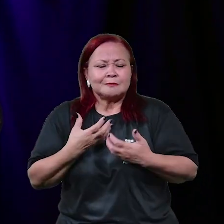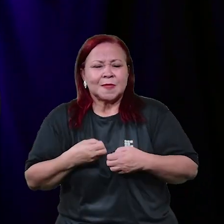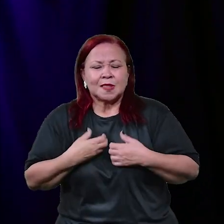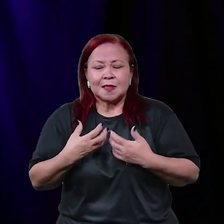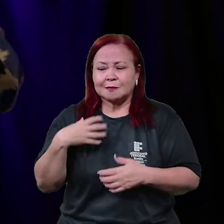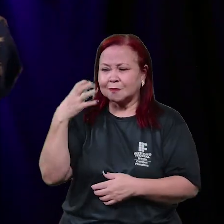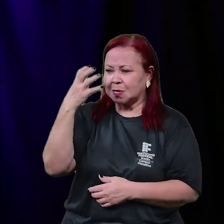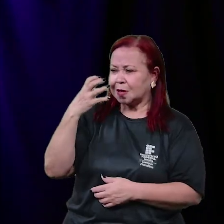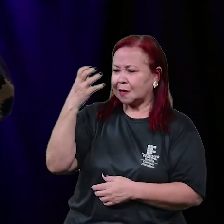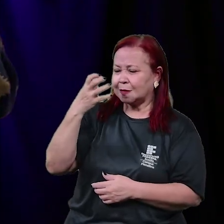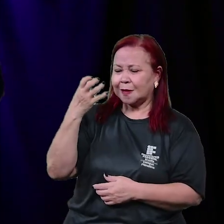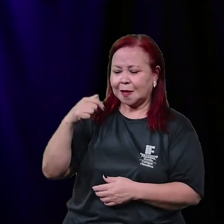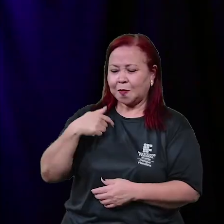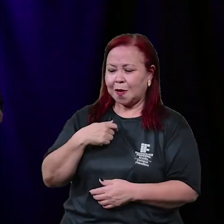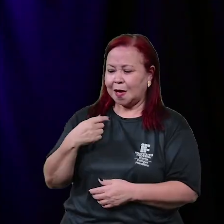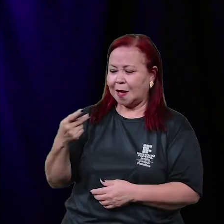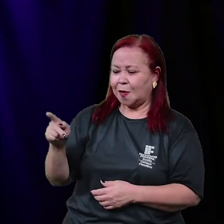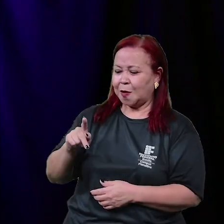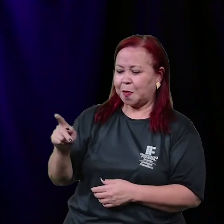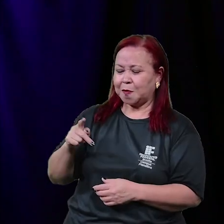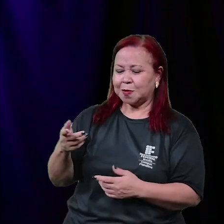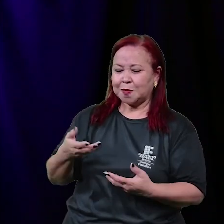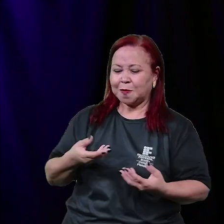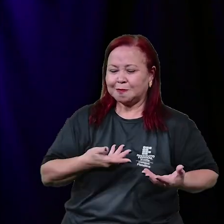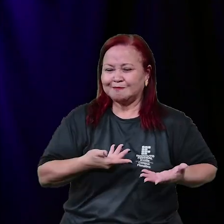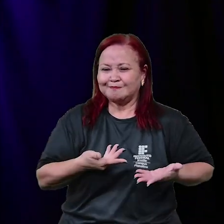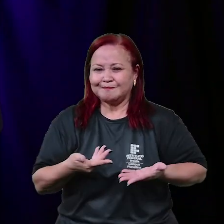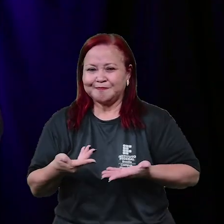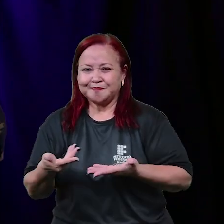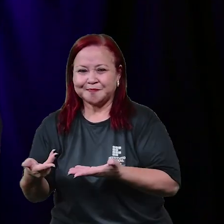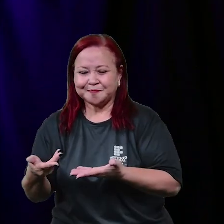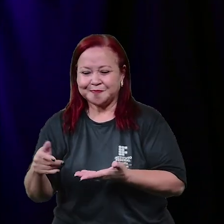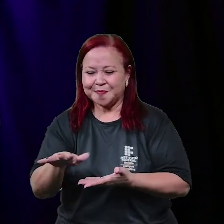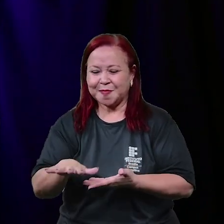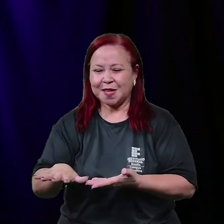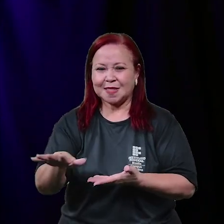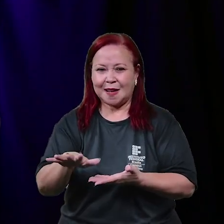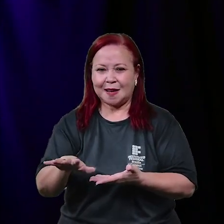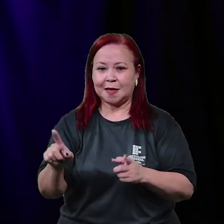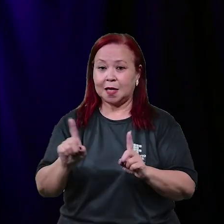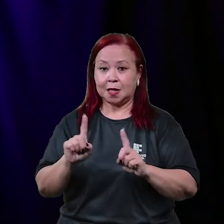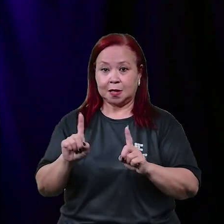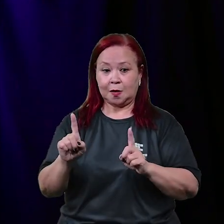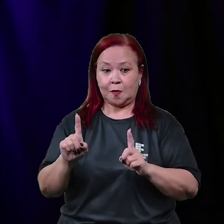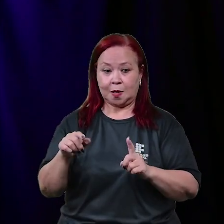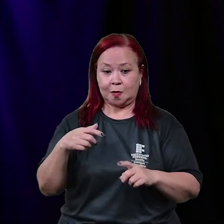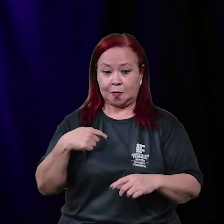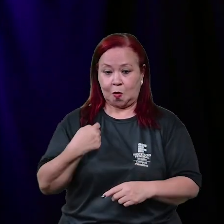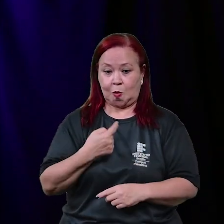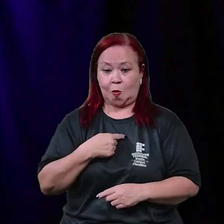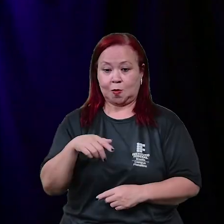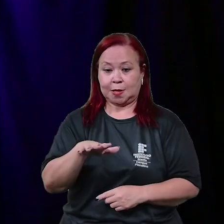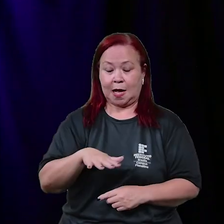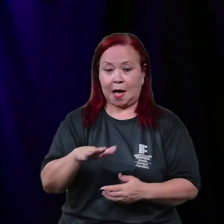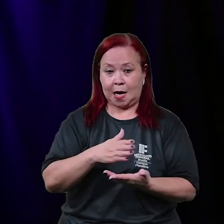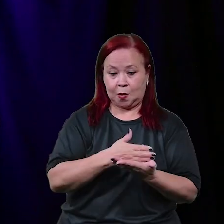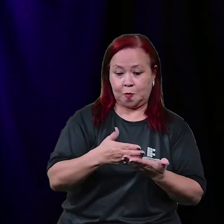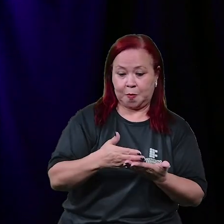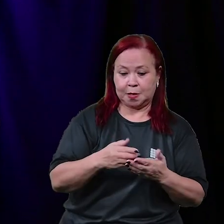a professora sendo levadas, né, para esse campo que não era a nossa área originalmente, mas